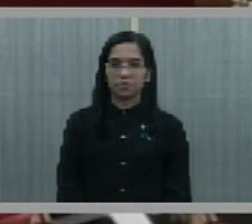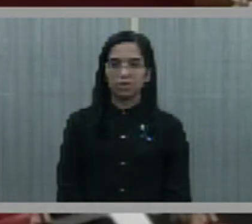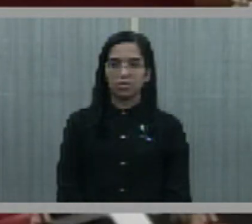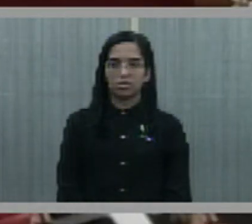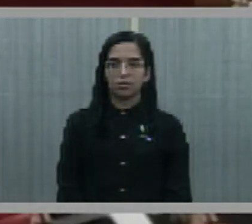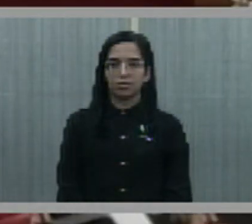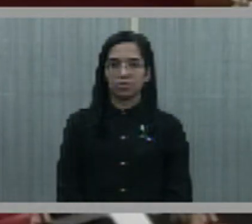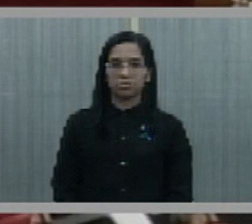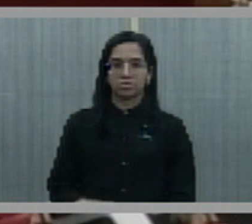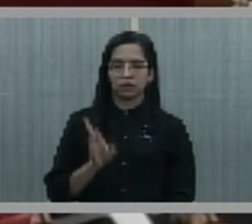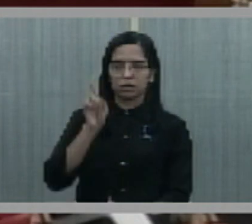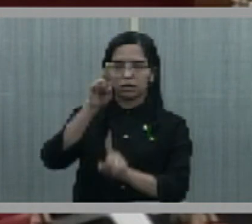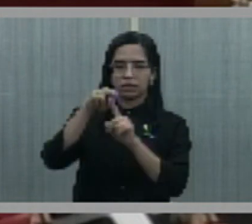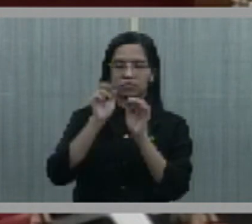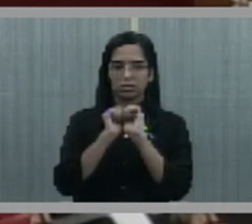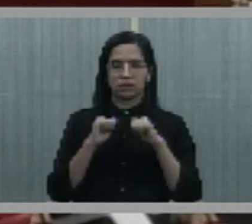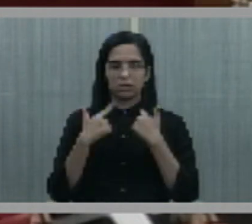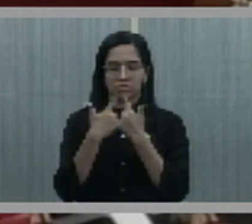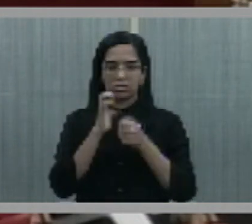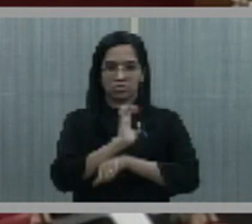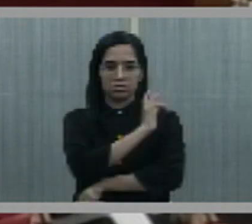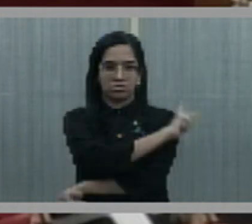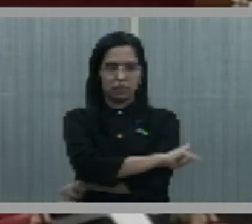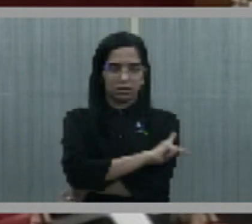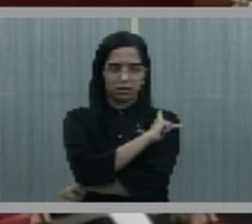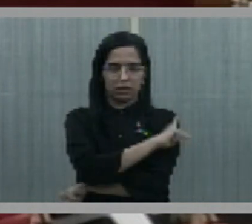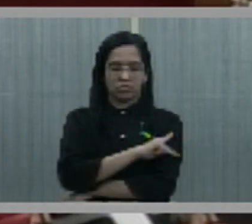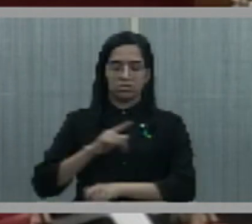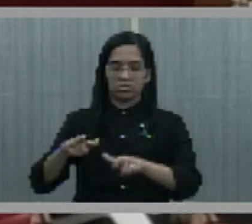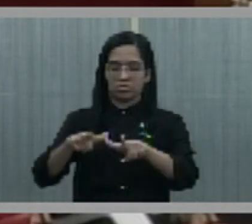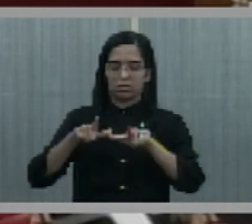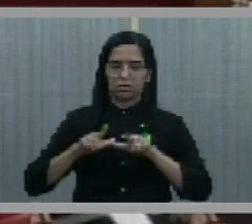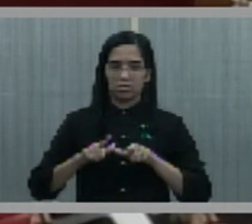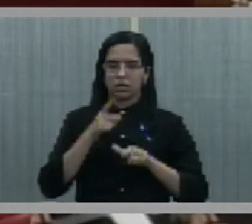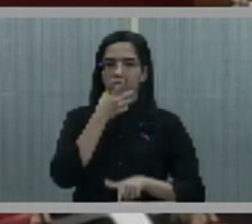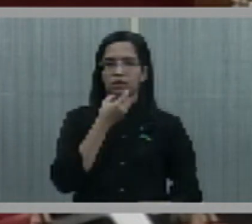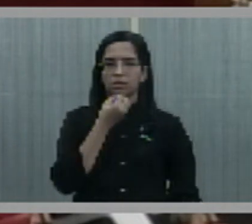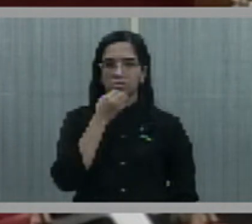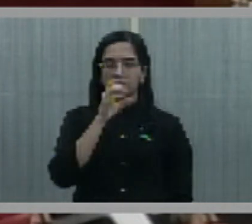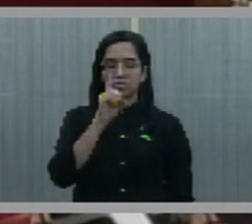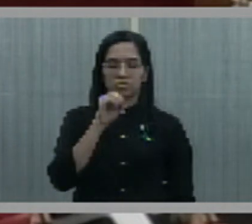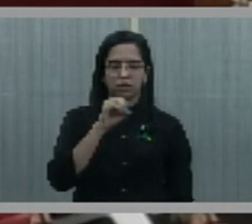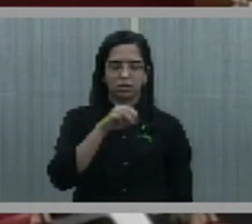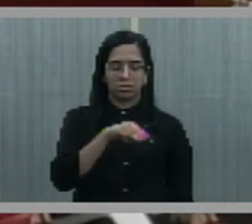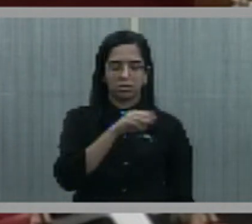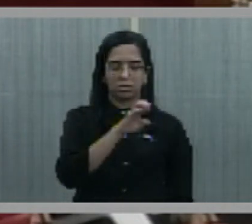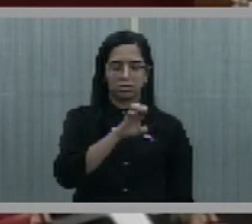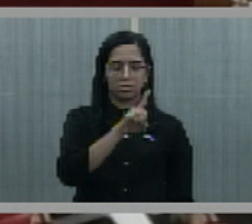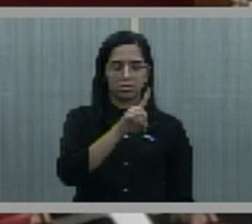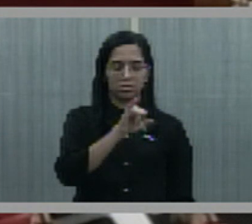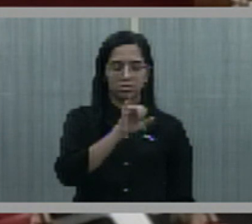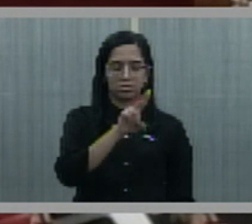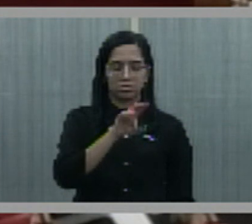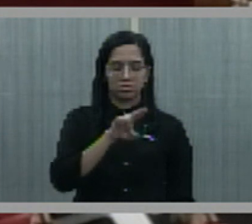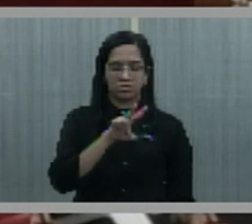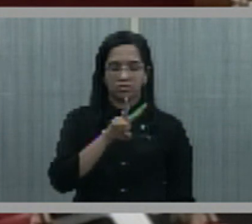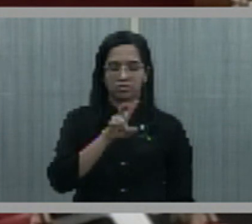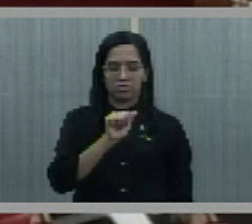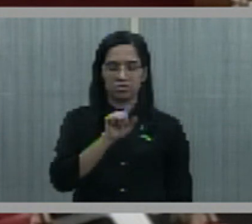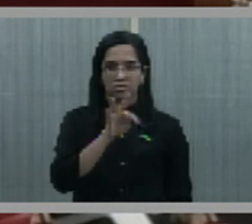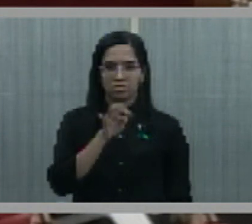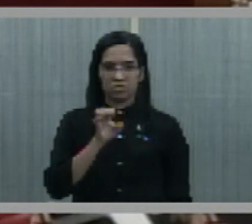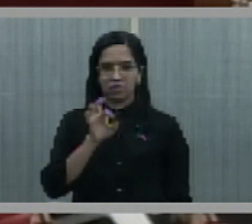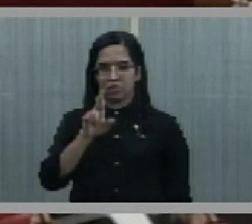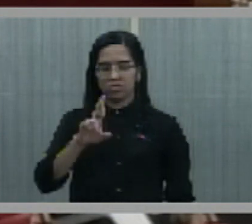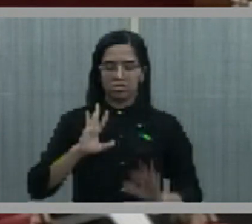Em nome do Poder Legislativo do Estado do Piauí, entrego ao senhor Dom Edvalter Andrade o título de cidadania